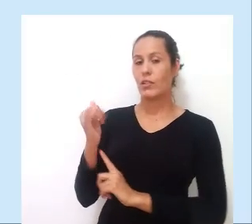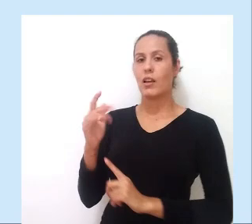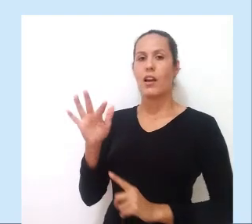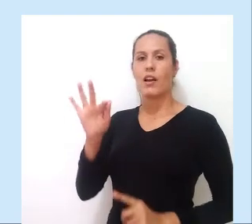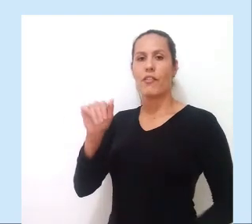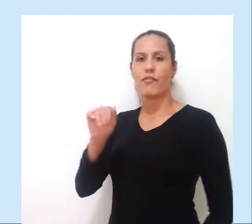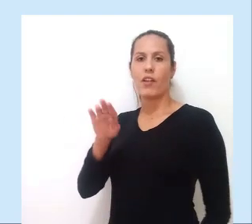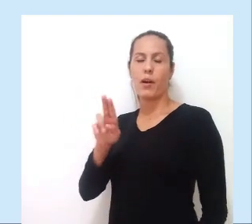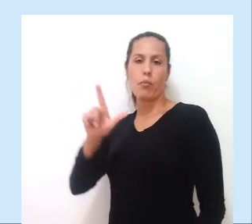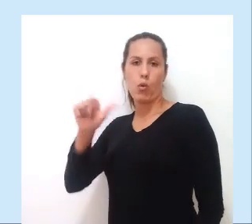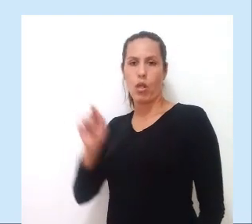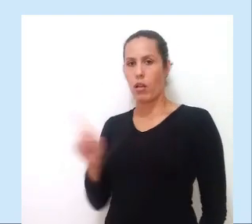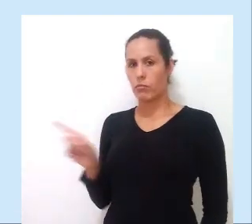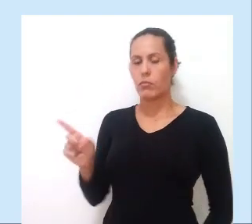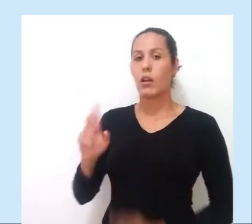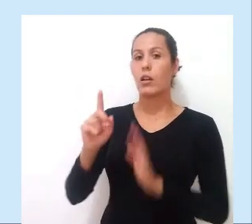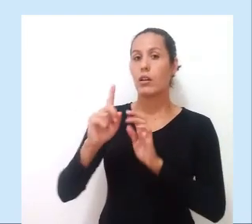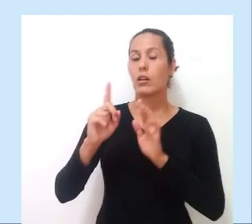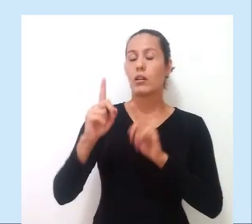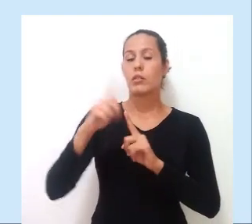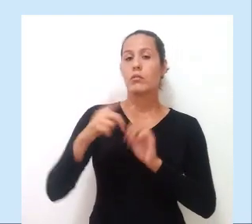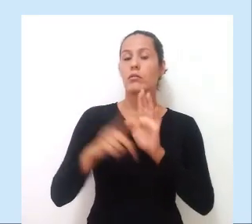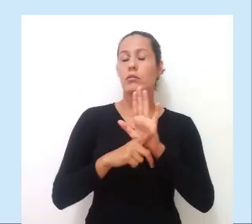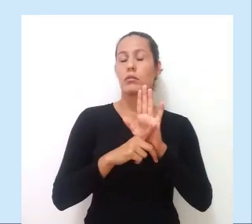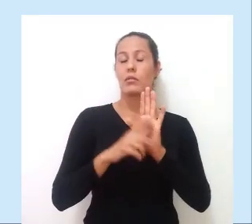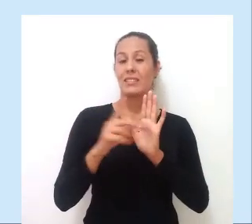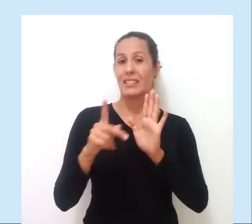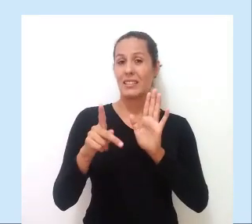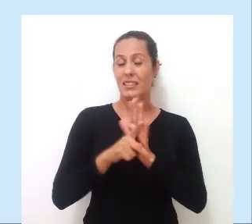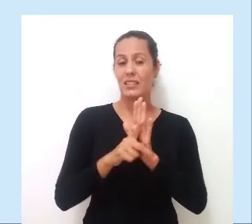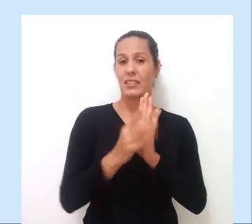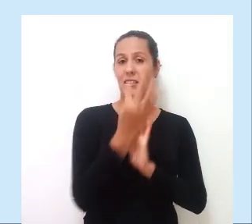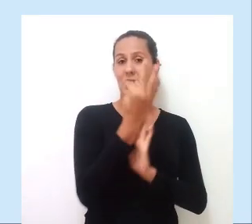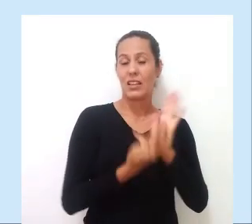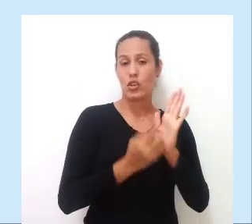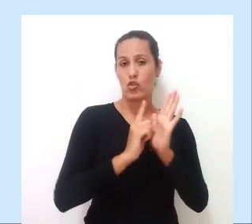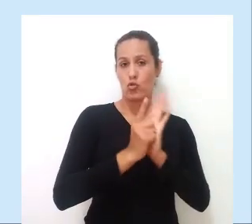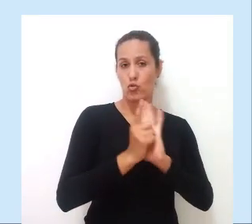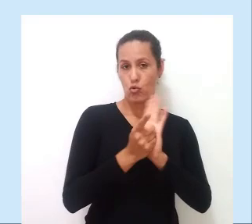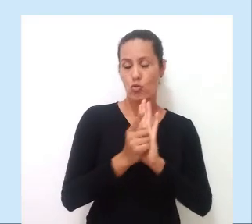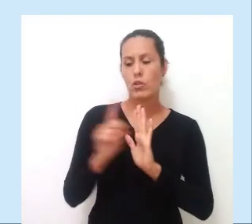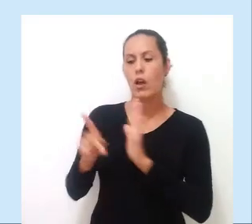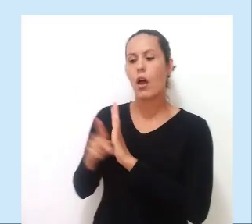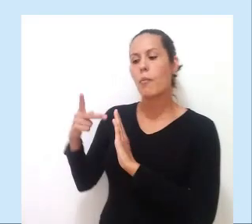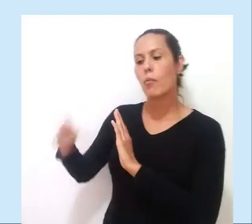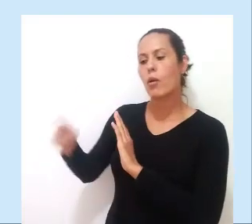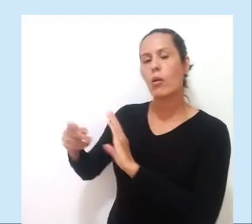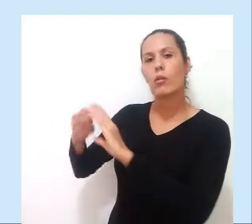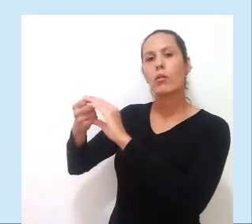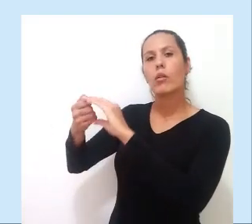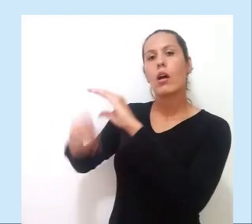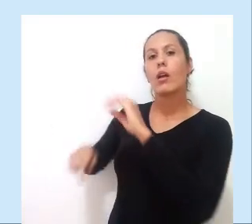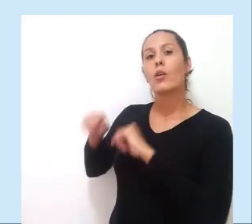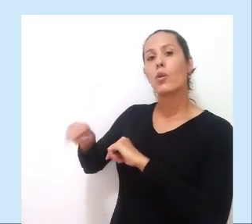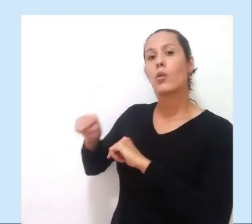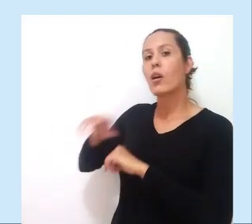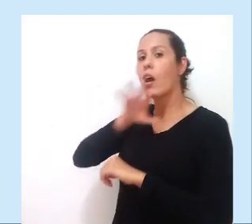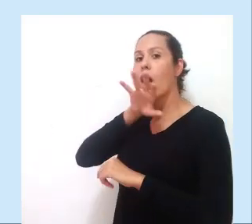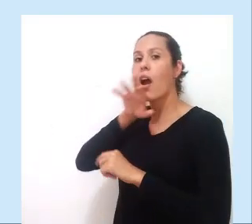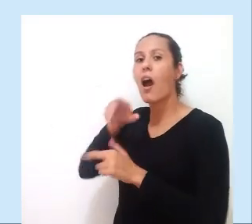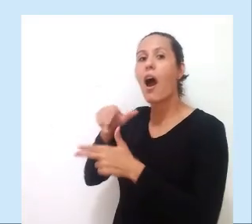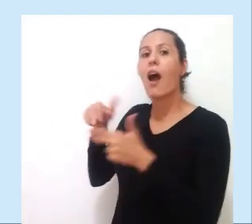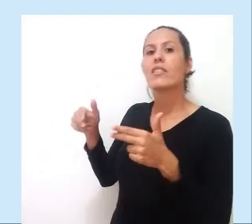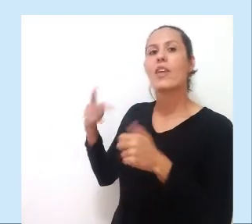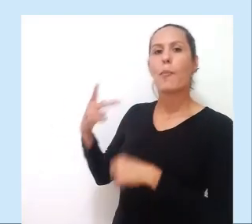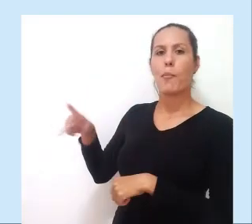A fábula, ele é um gênero textual que predomina as características humanas nos animais. Então, a predominância da fábula